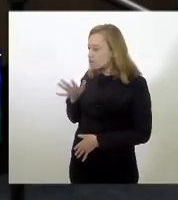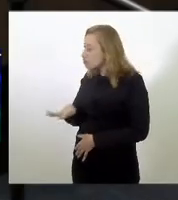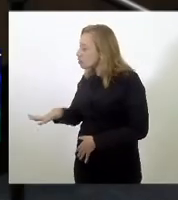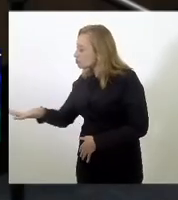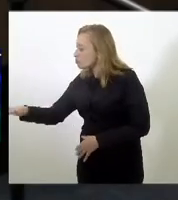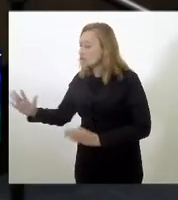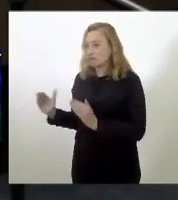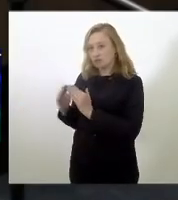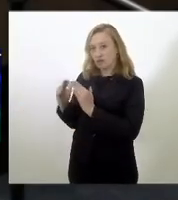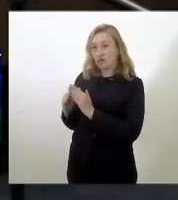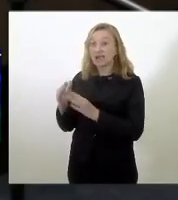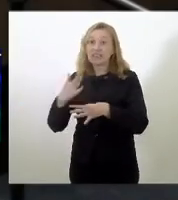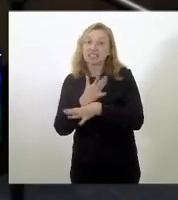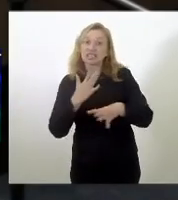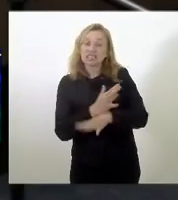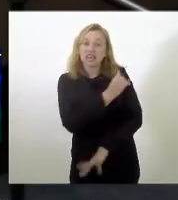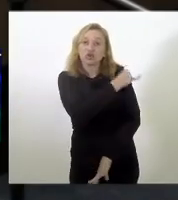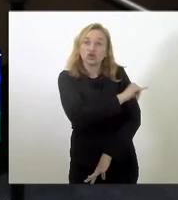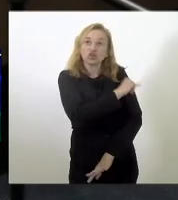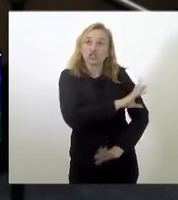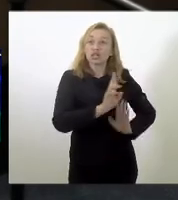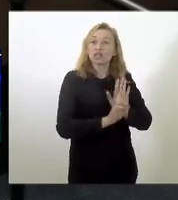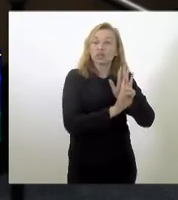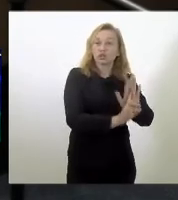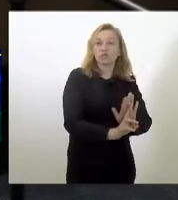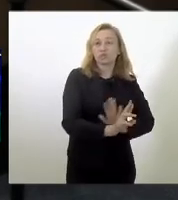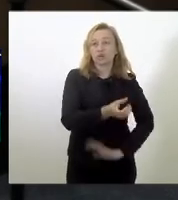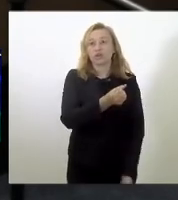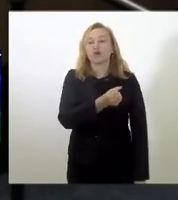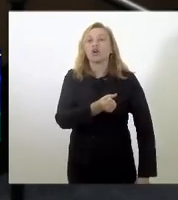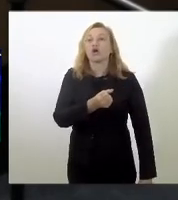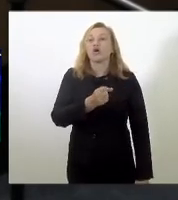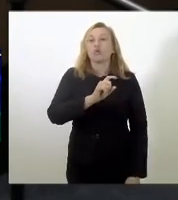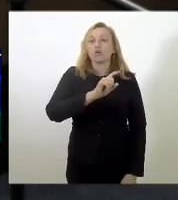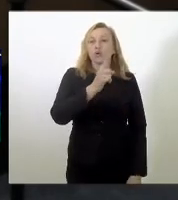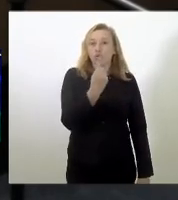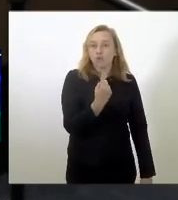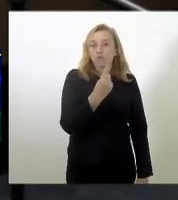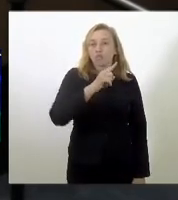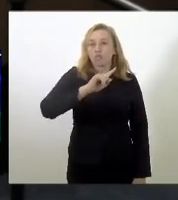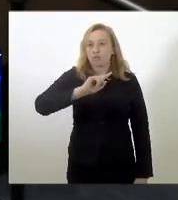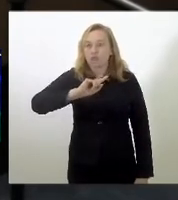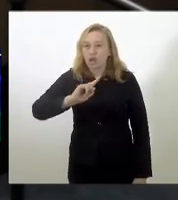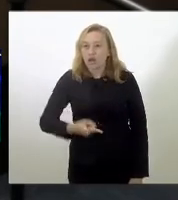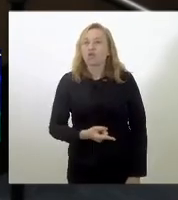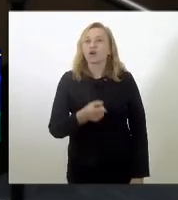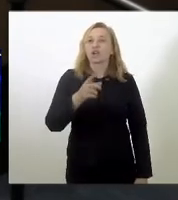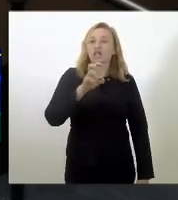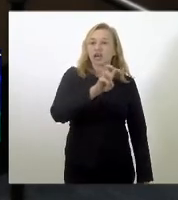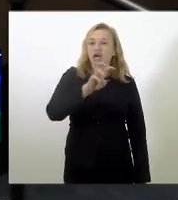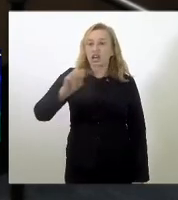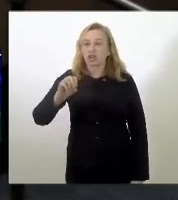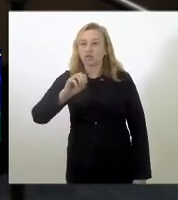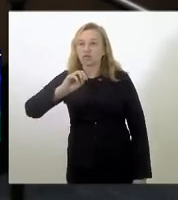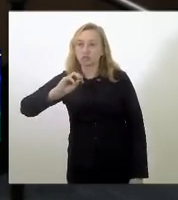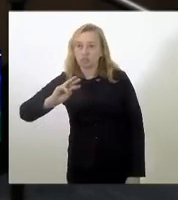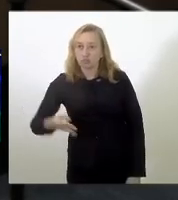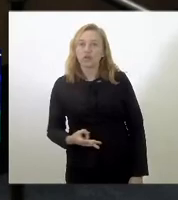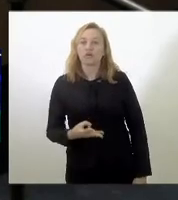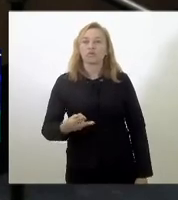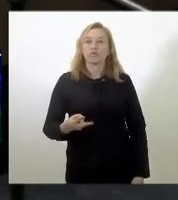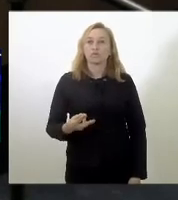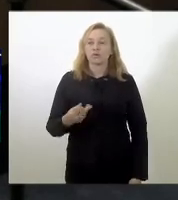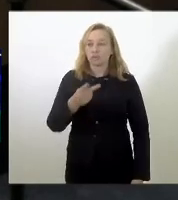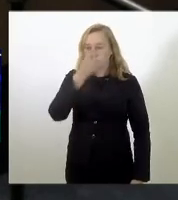de Janeiro, esse número representa 1 milhão e 500 mil cariocas. Isso quer dizer que 22%